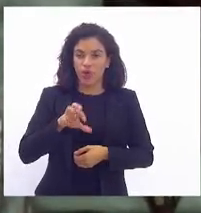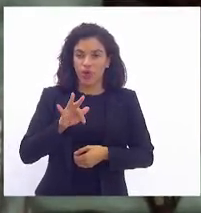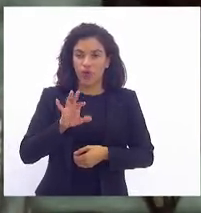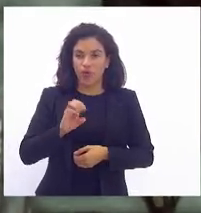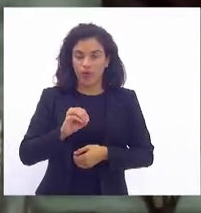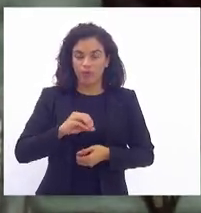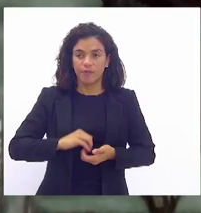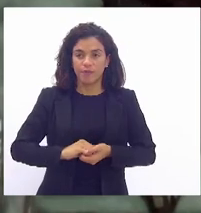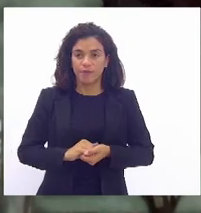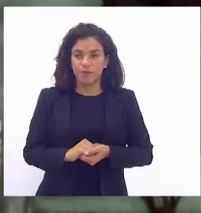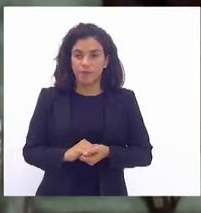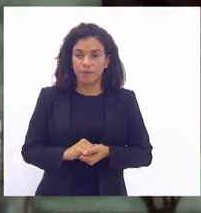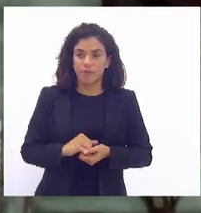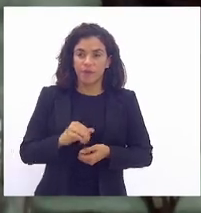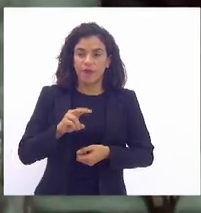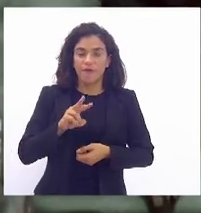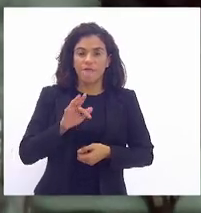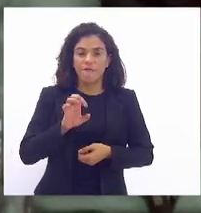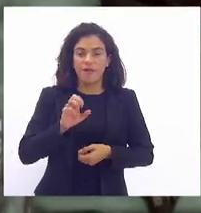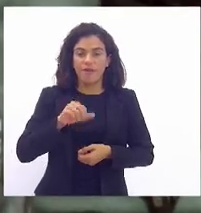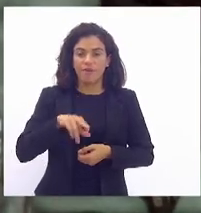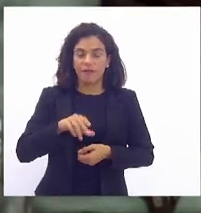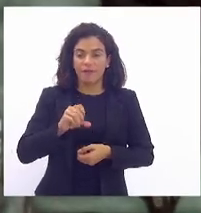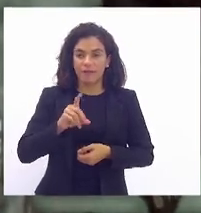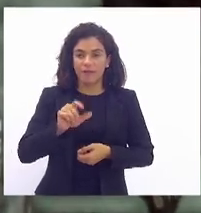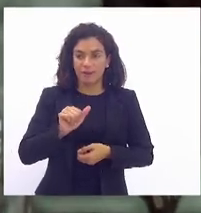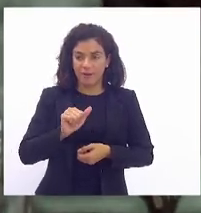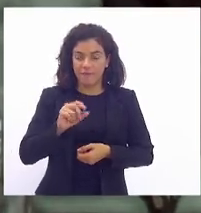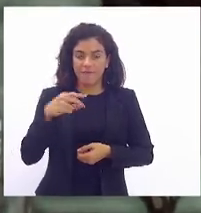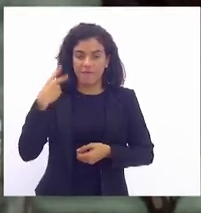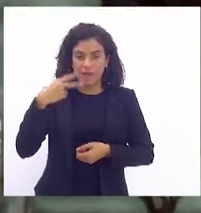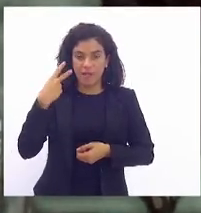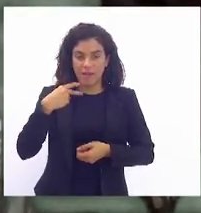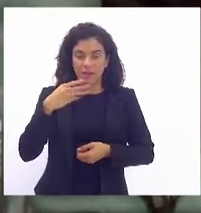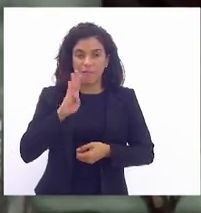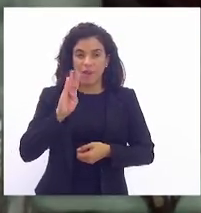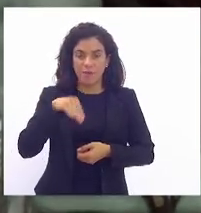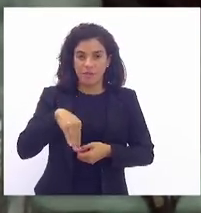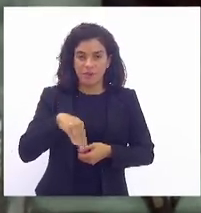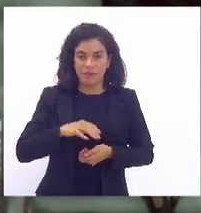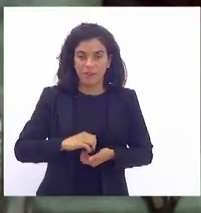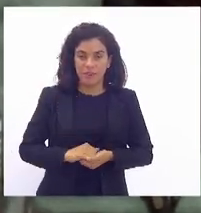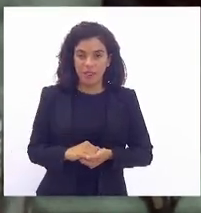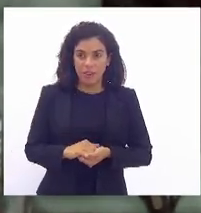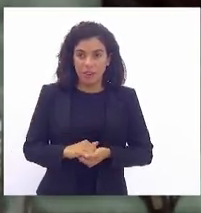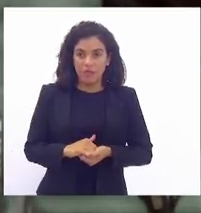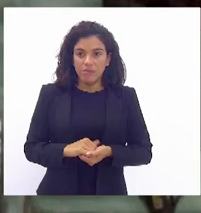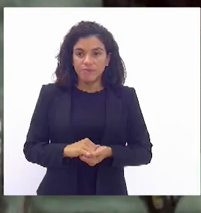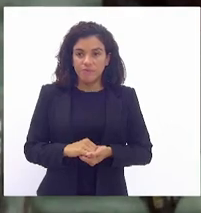APADEF. Fernanda Carneiro Alves, vereadora de Barra Mansa.